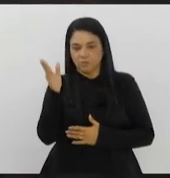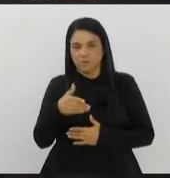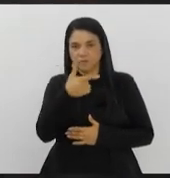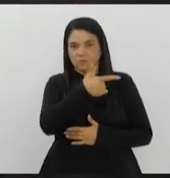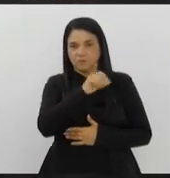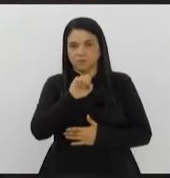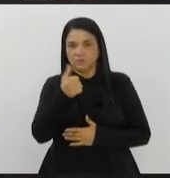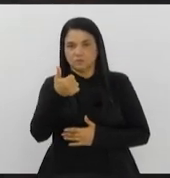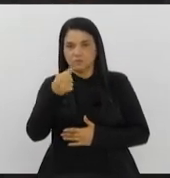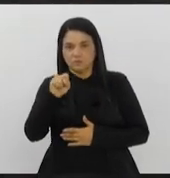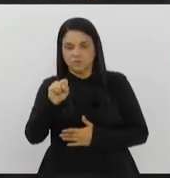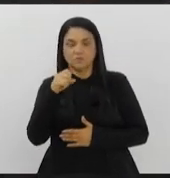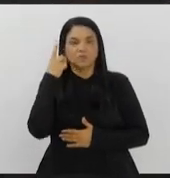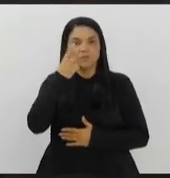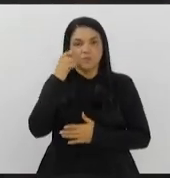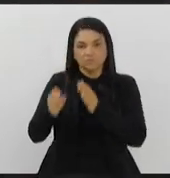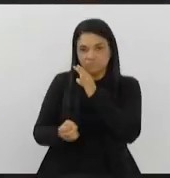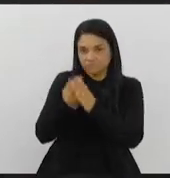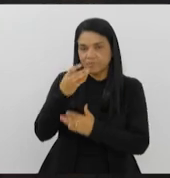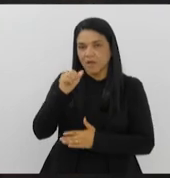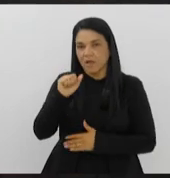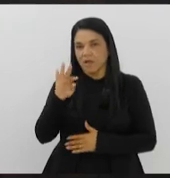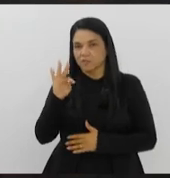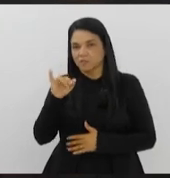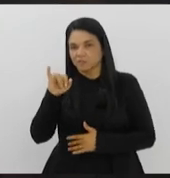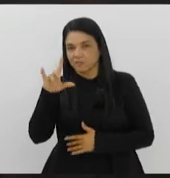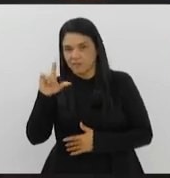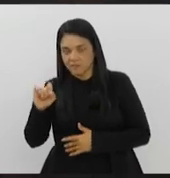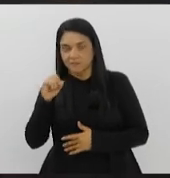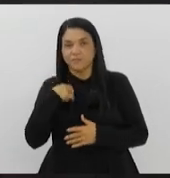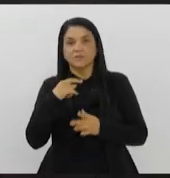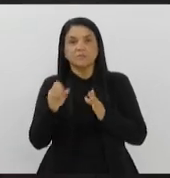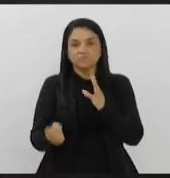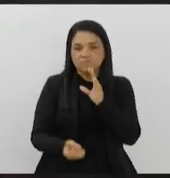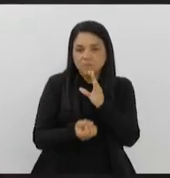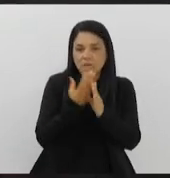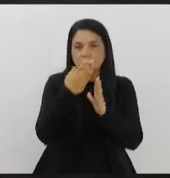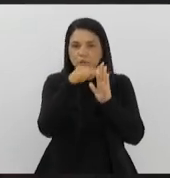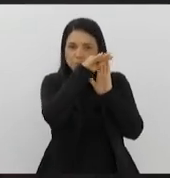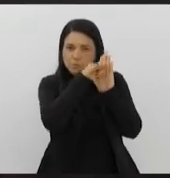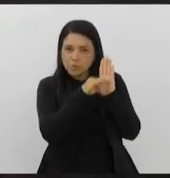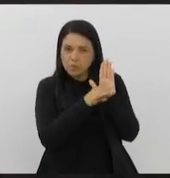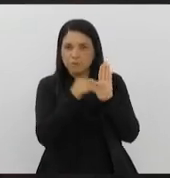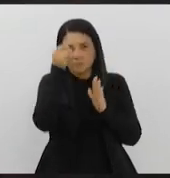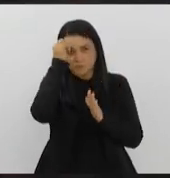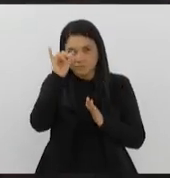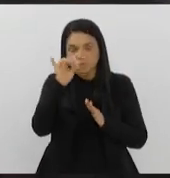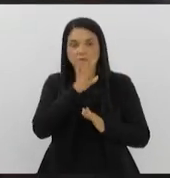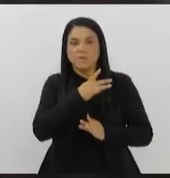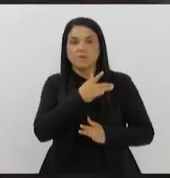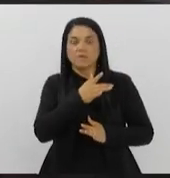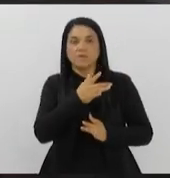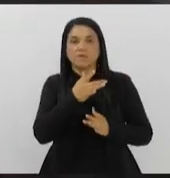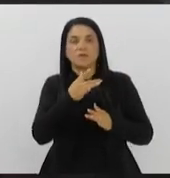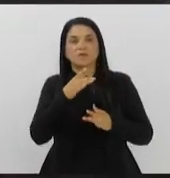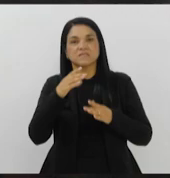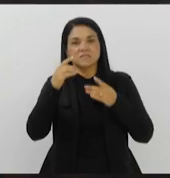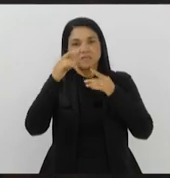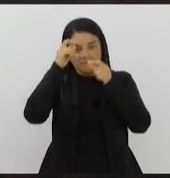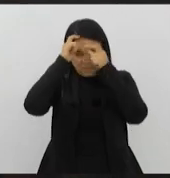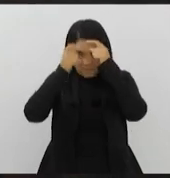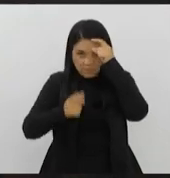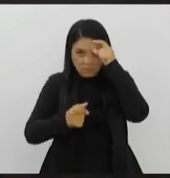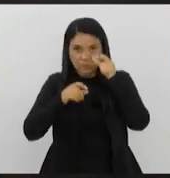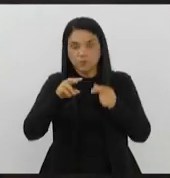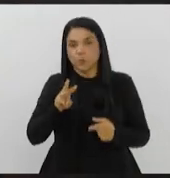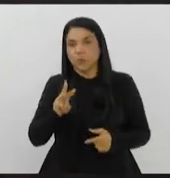4.508/2018, de autoria do deputado Átila Nunes, que dispõe sobre a criação de programa de prevenção de saúde à síndrome de Williams no